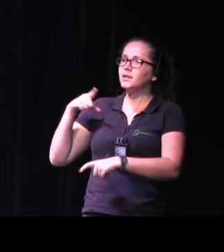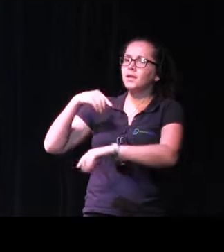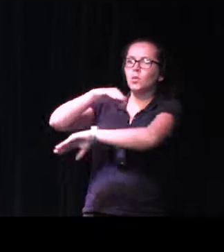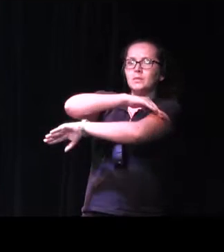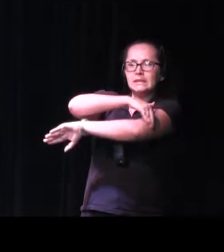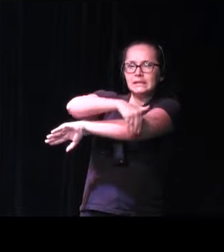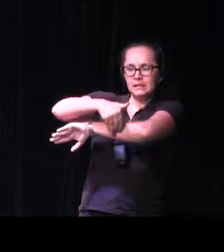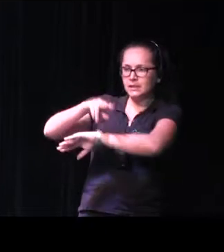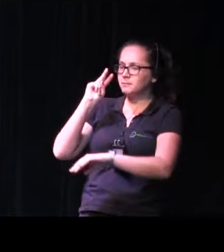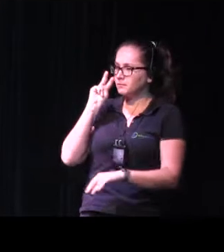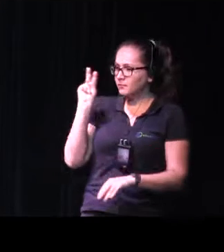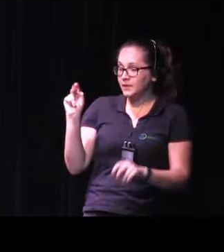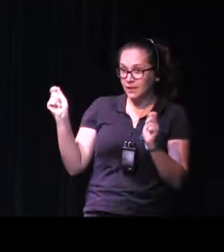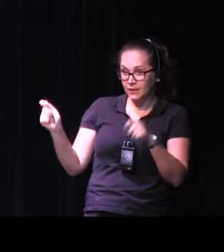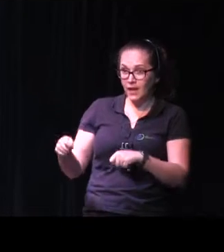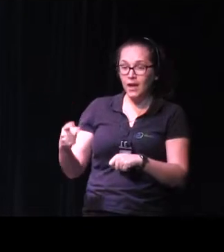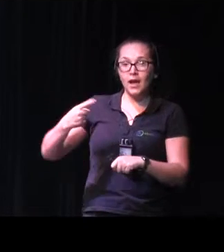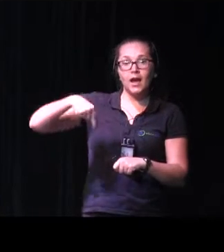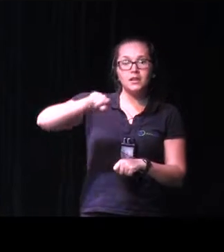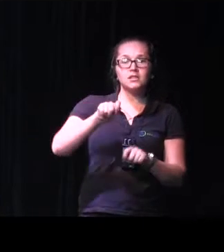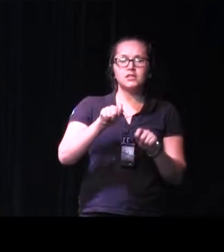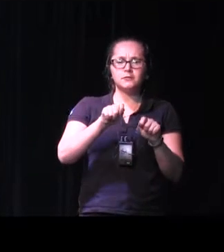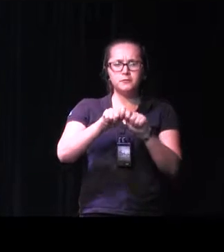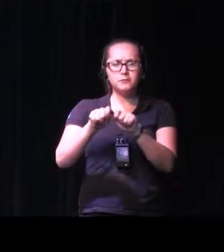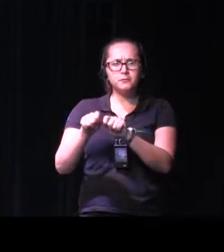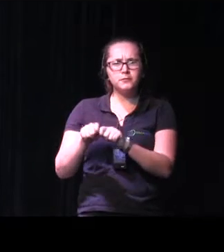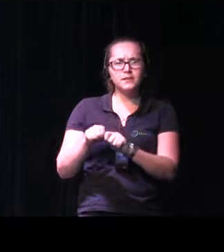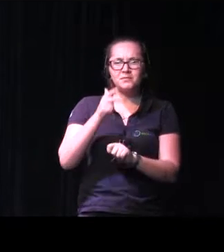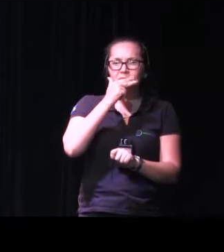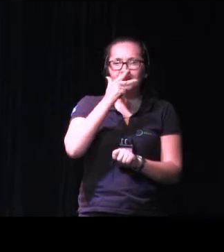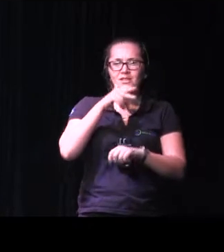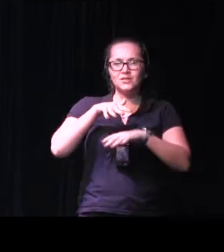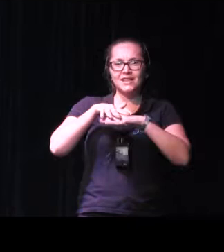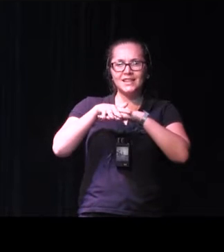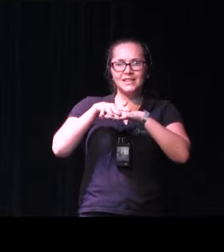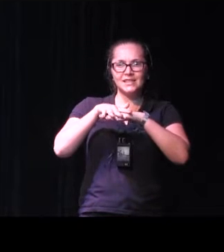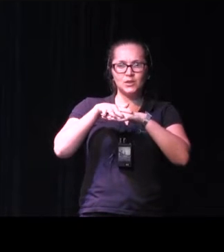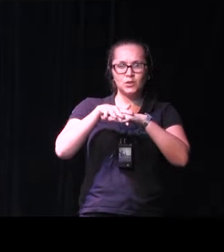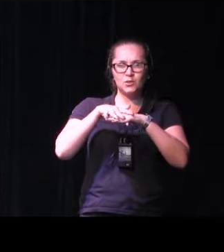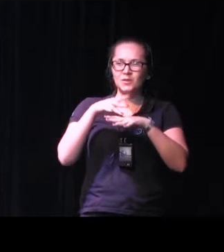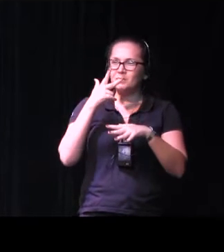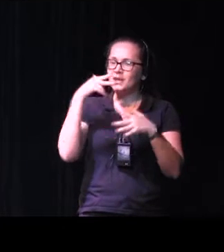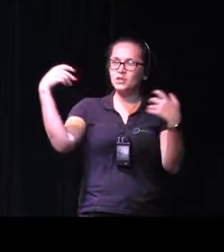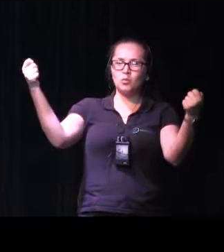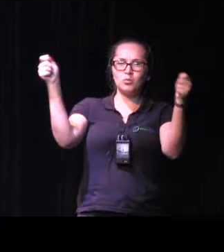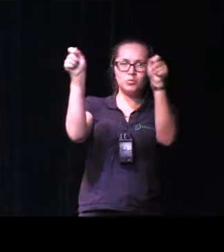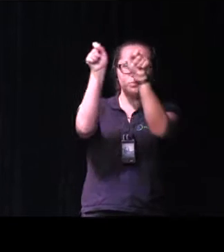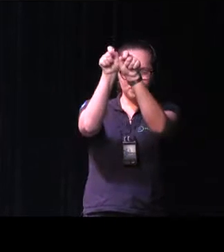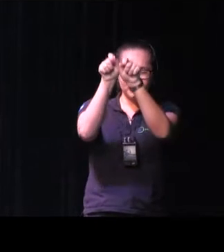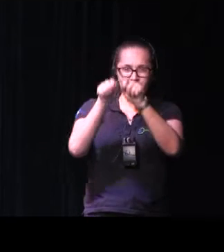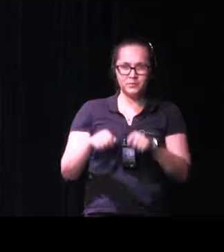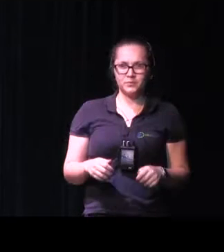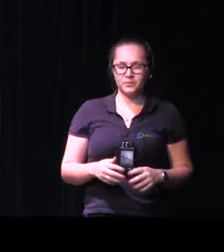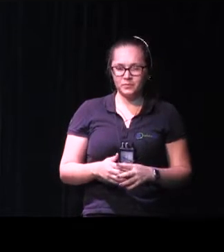E falaram para mim: leva essas crianças para outro lugar. E aqui tem uma esquina, como vocês podem ver, e nós fizemos como